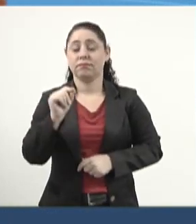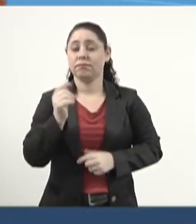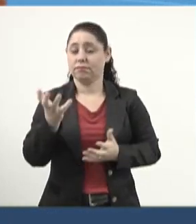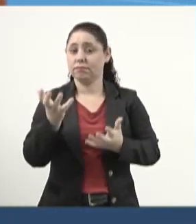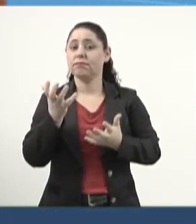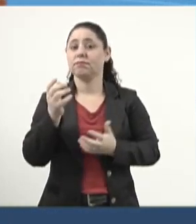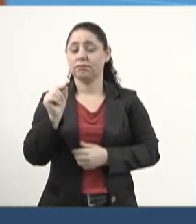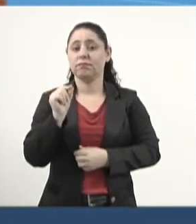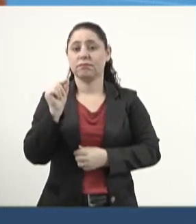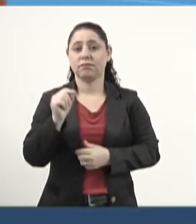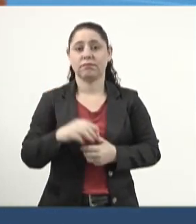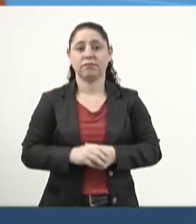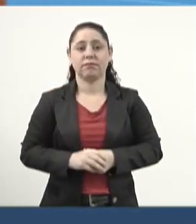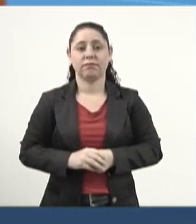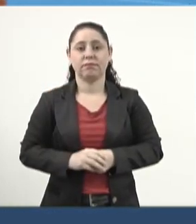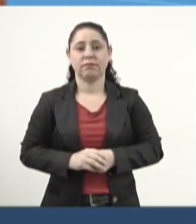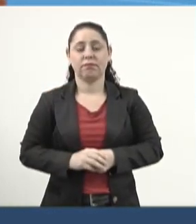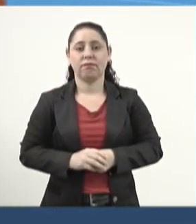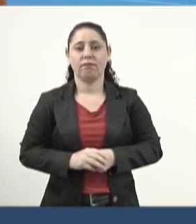querer